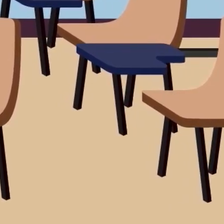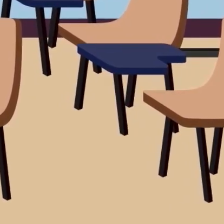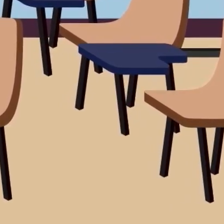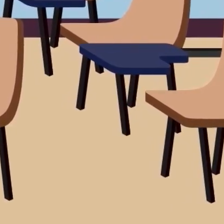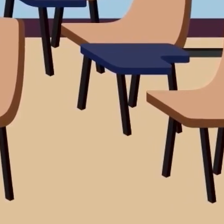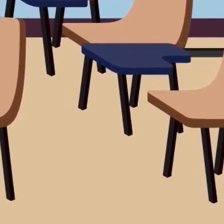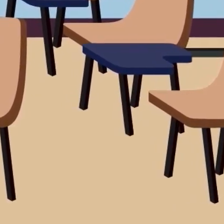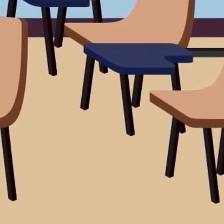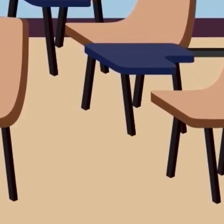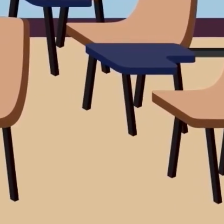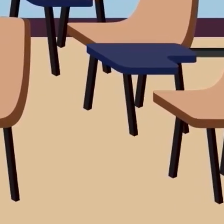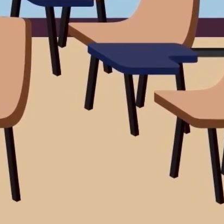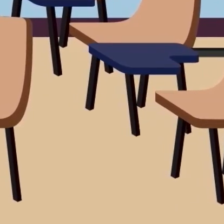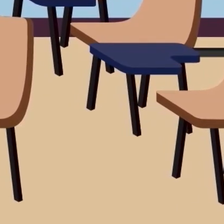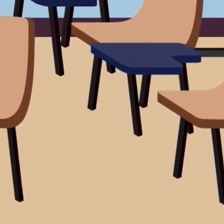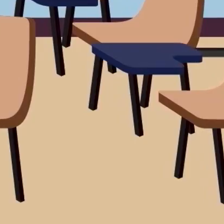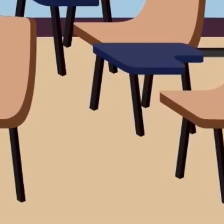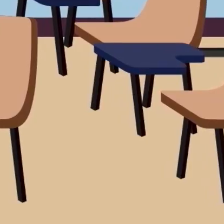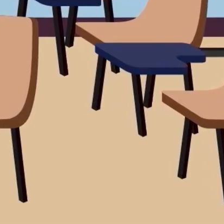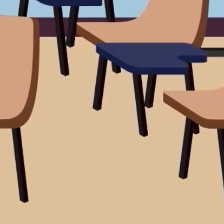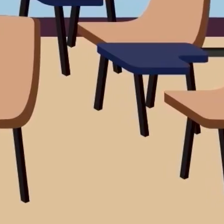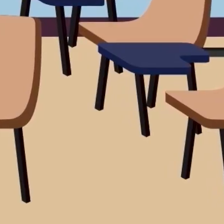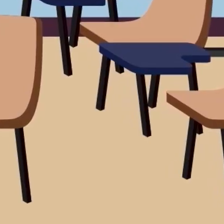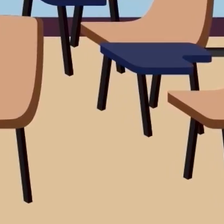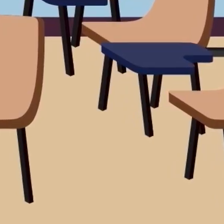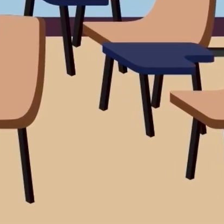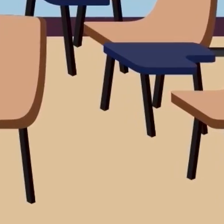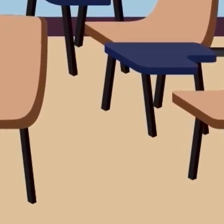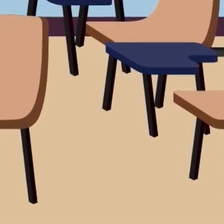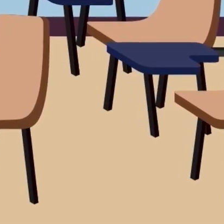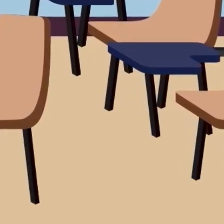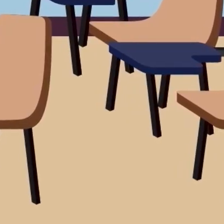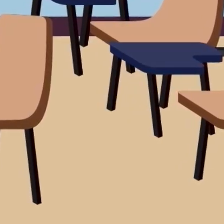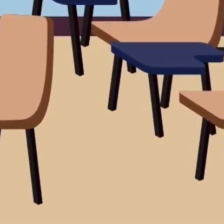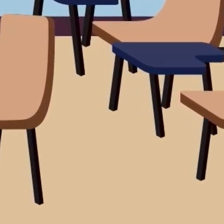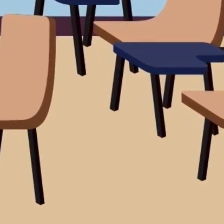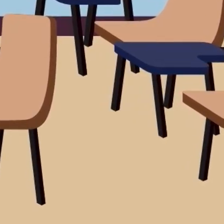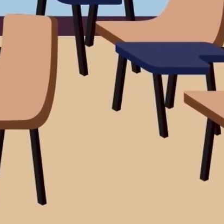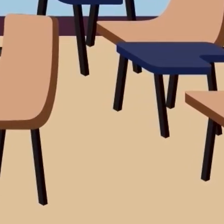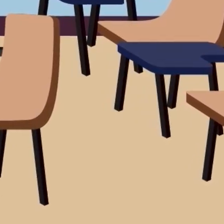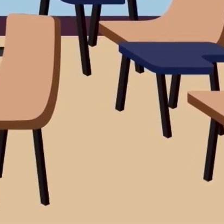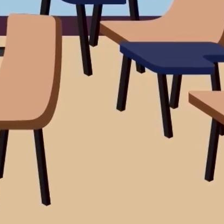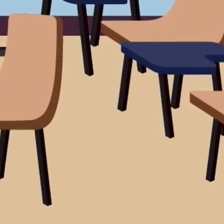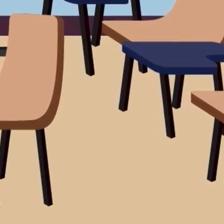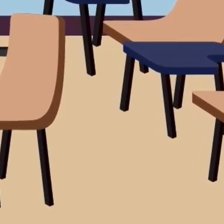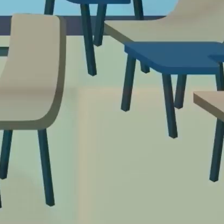you have any notebooks? Yes, I have 1 notebook.